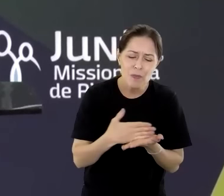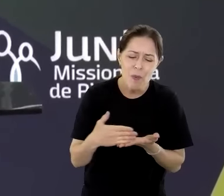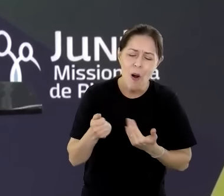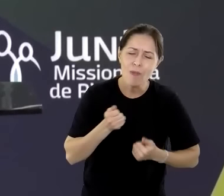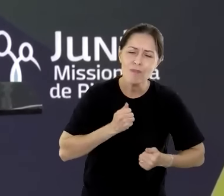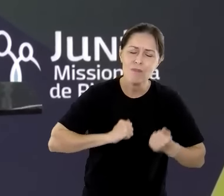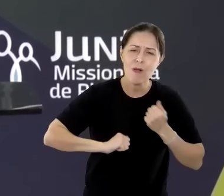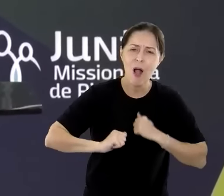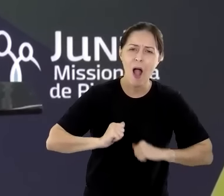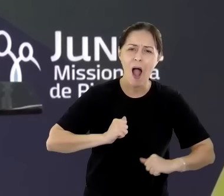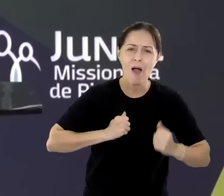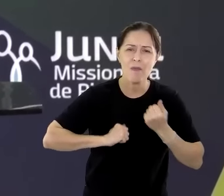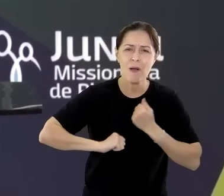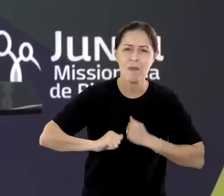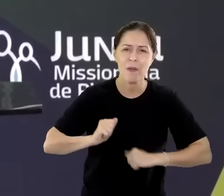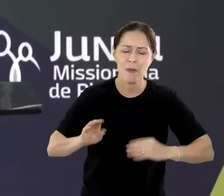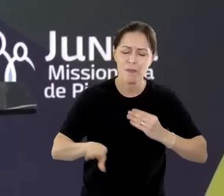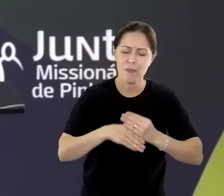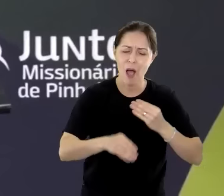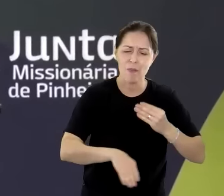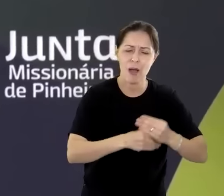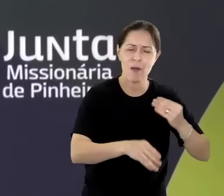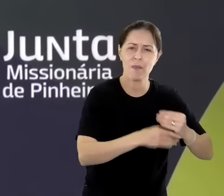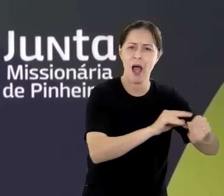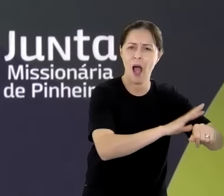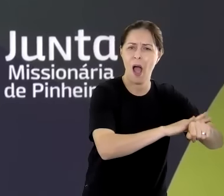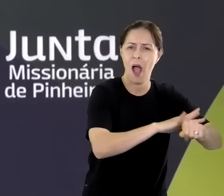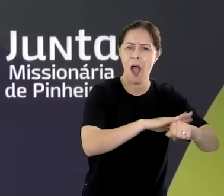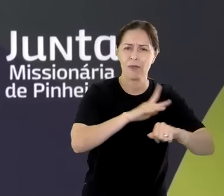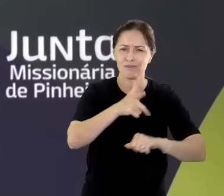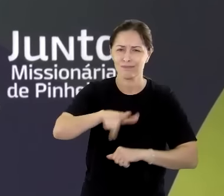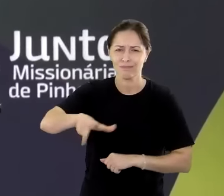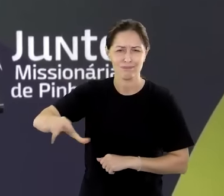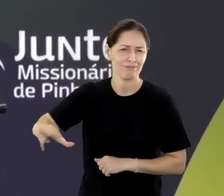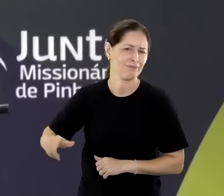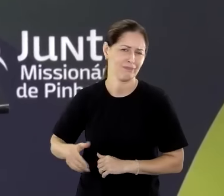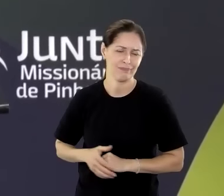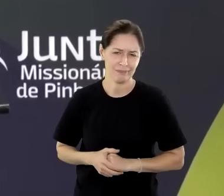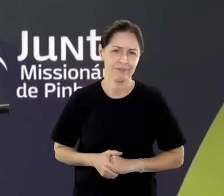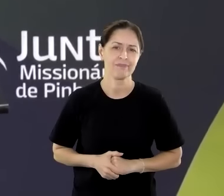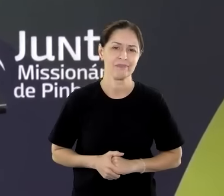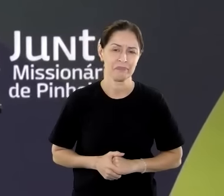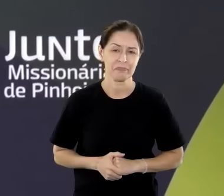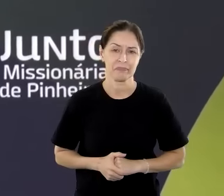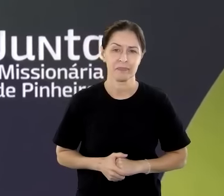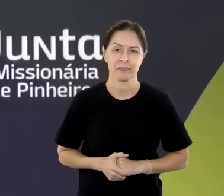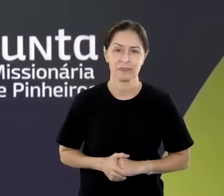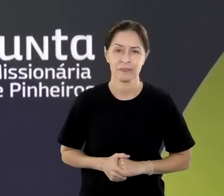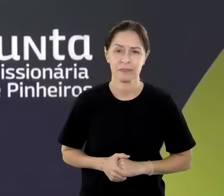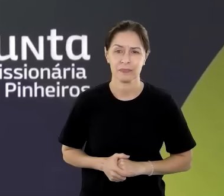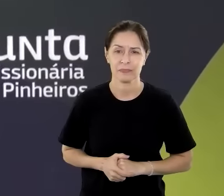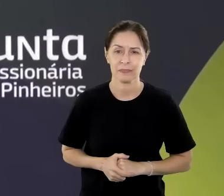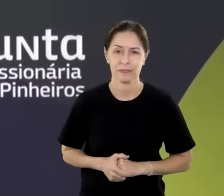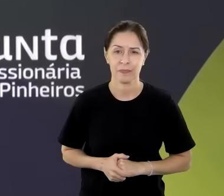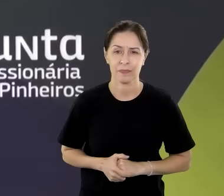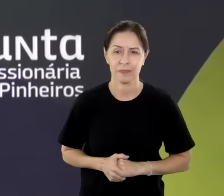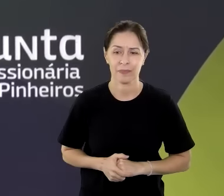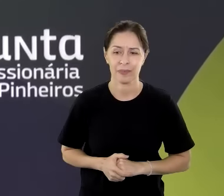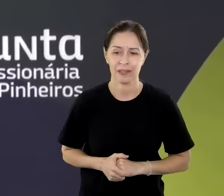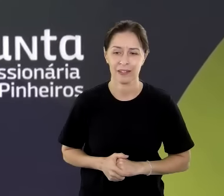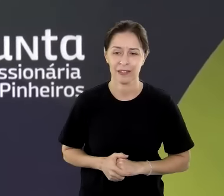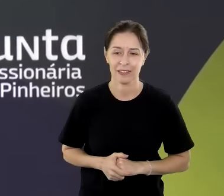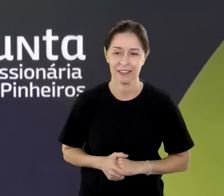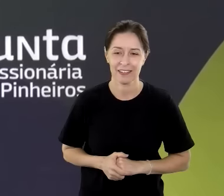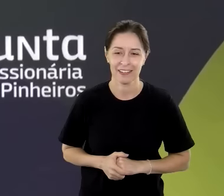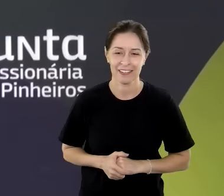Eu costumo usar um fato que me aconteceu no seminário, porque para mim eu não encontro uma ilustração melhor que essa,